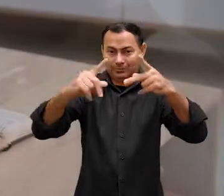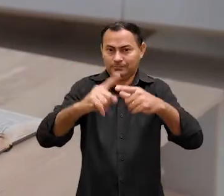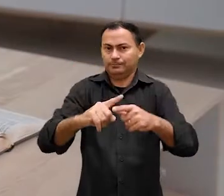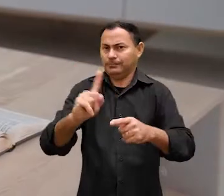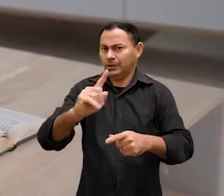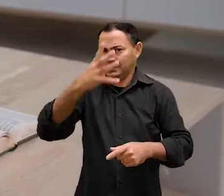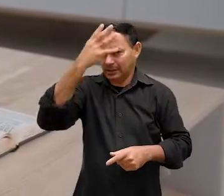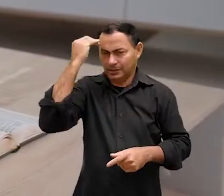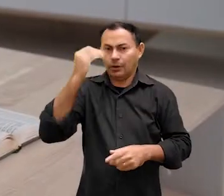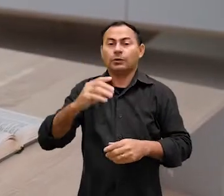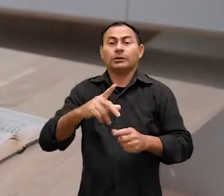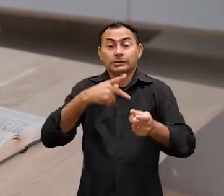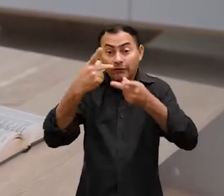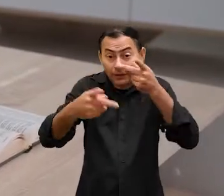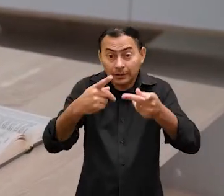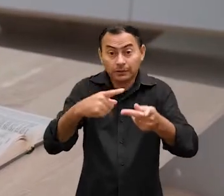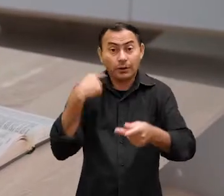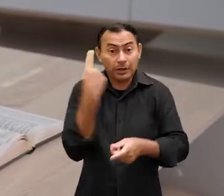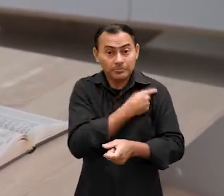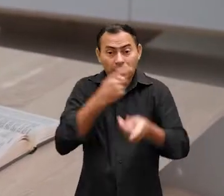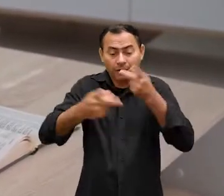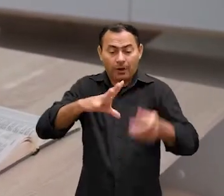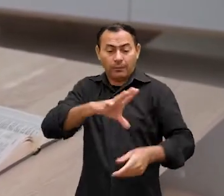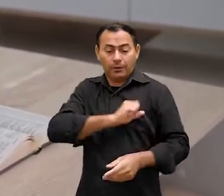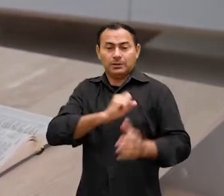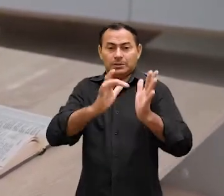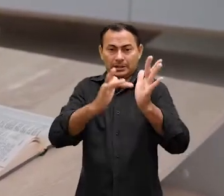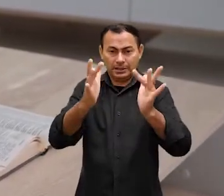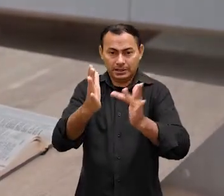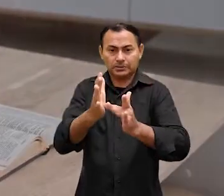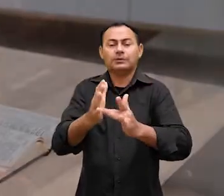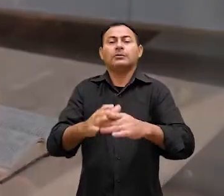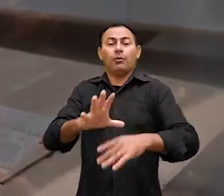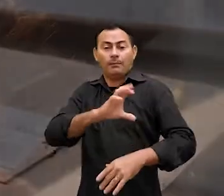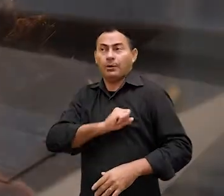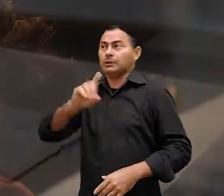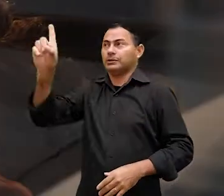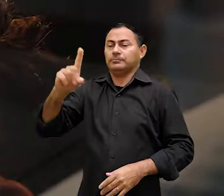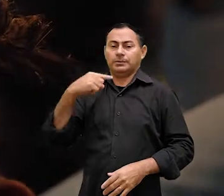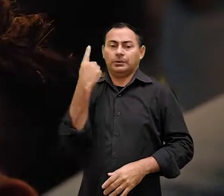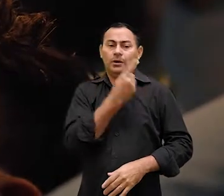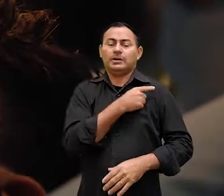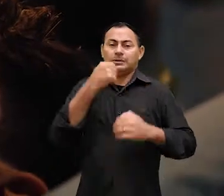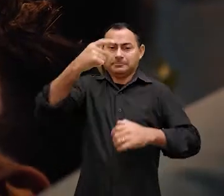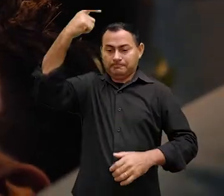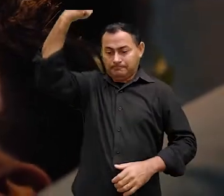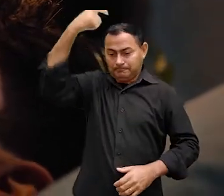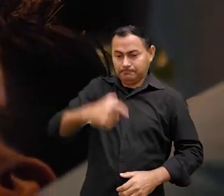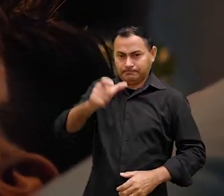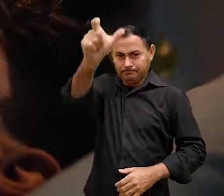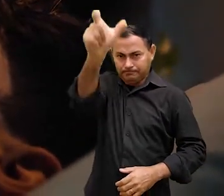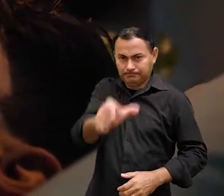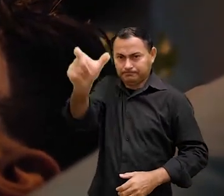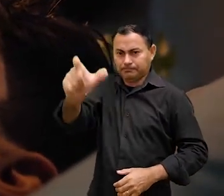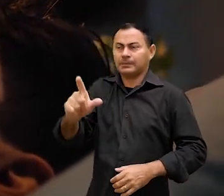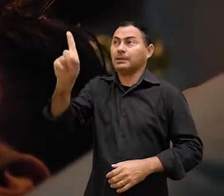estamos falando do amor de Cristo ou do amor de Deus. Nós podemos ser canais do amor. Deus pode amar